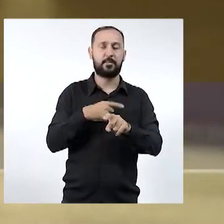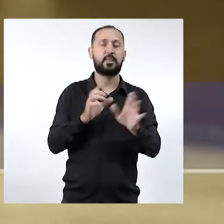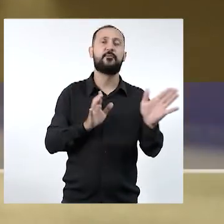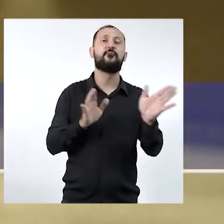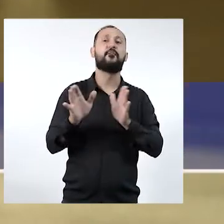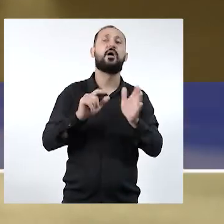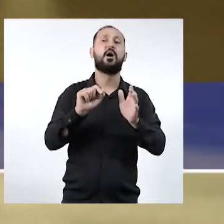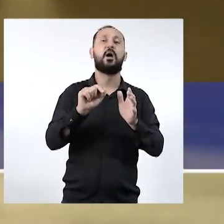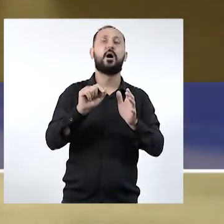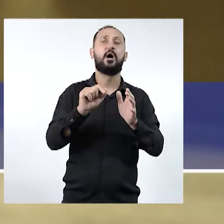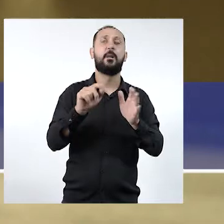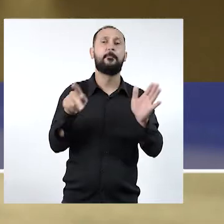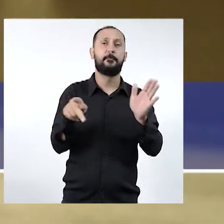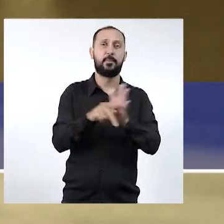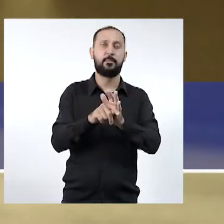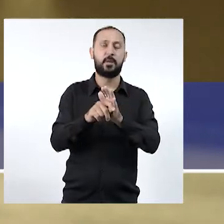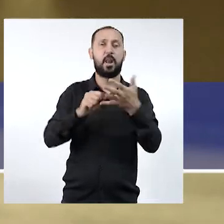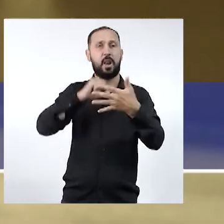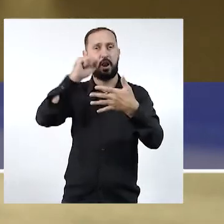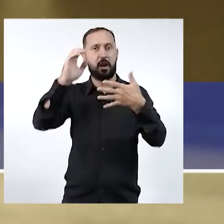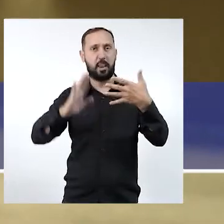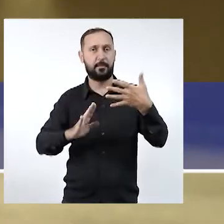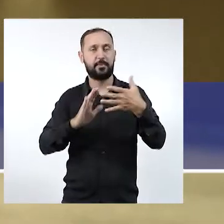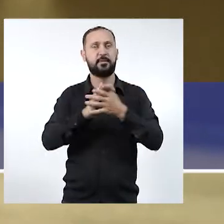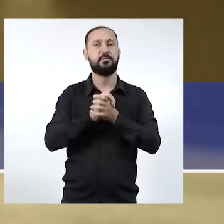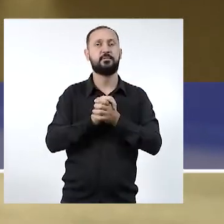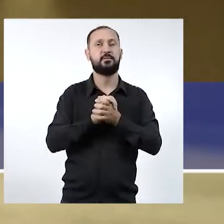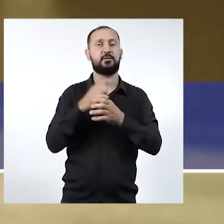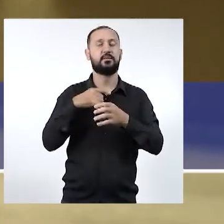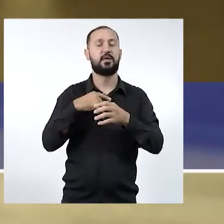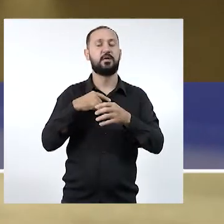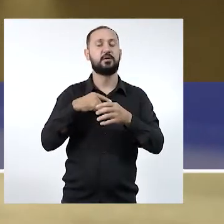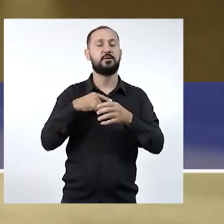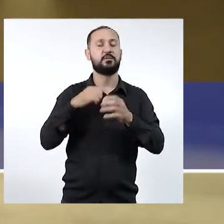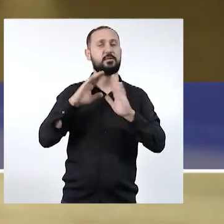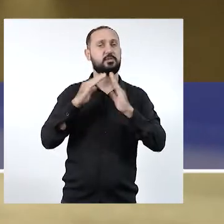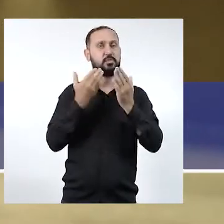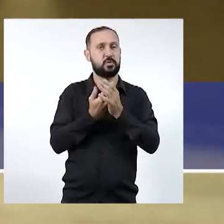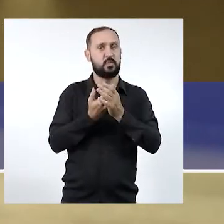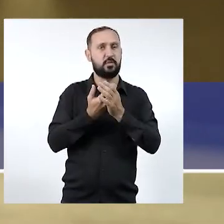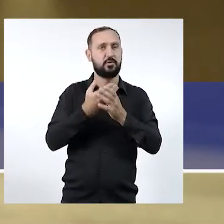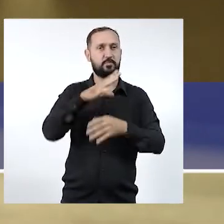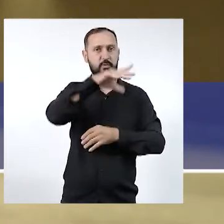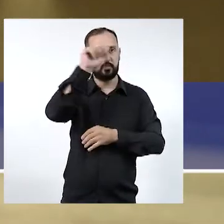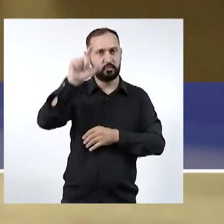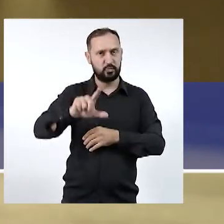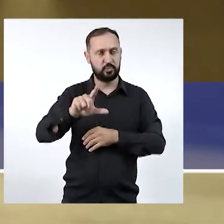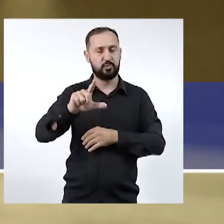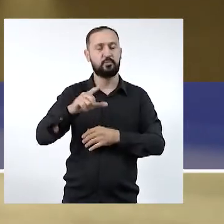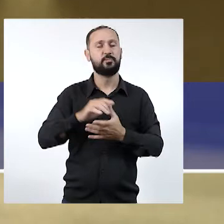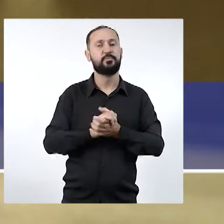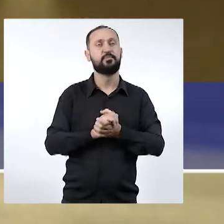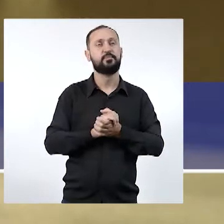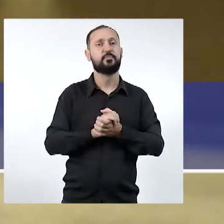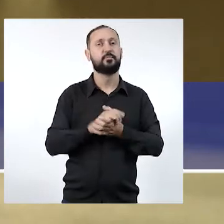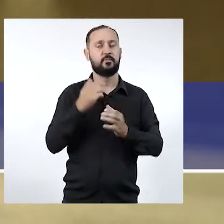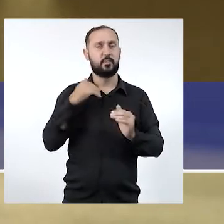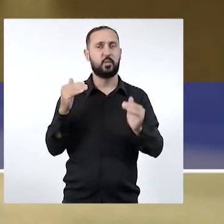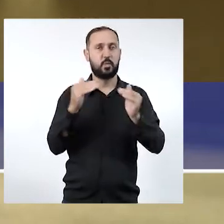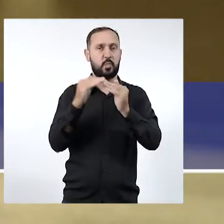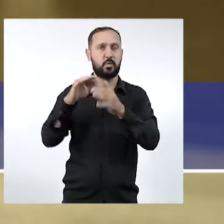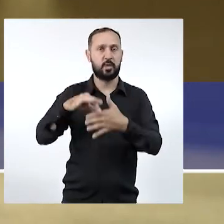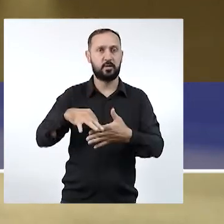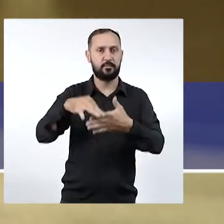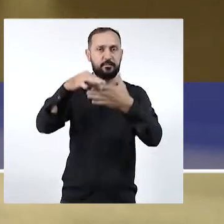como matéria transversal a língua brasileira de sinais nas escolas da rede estadual de ensino. Durante a